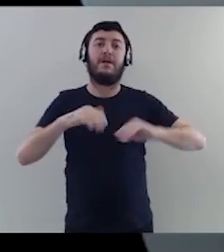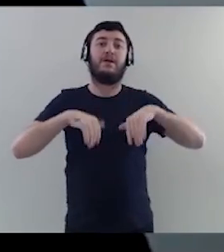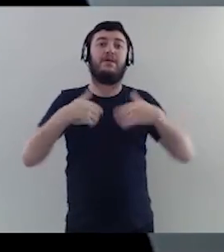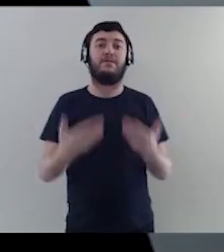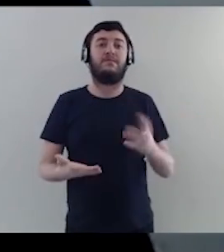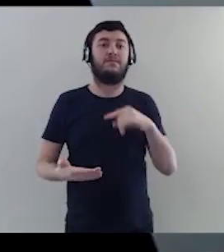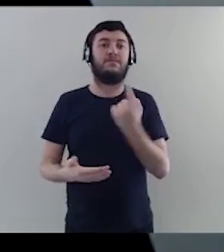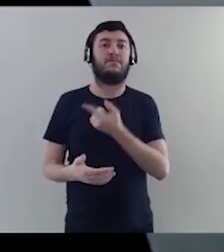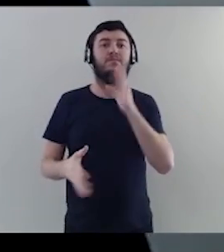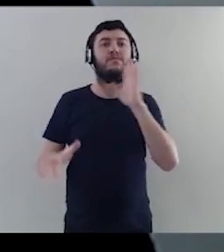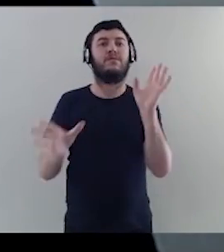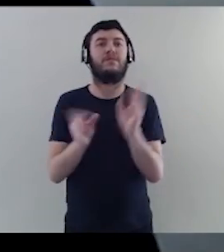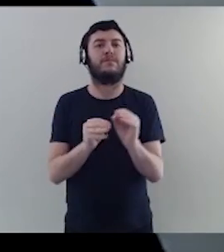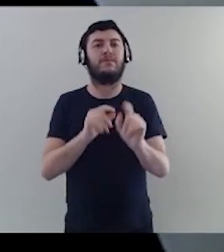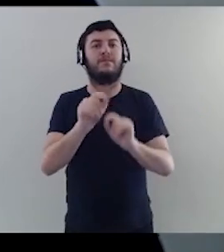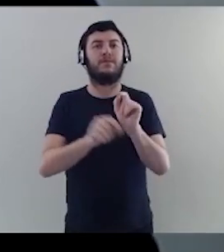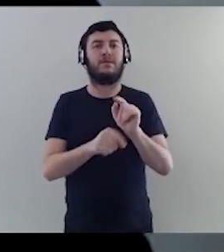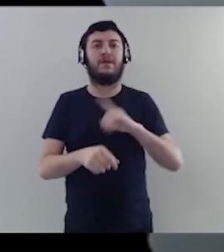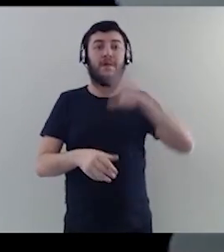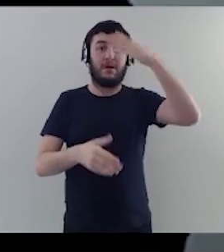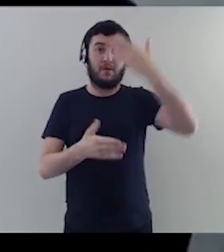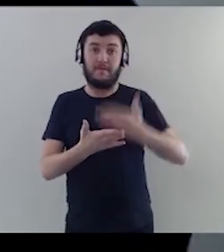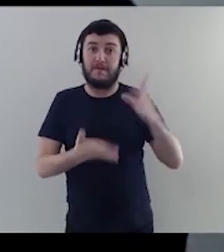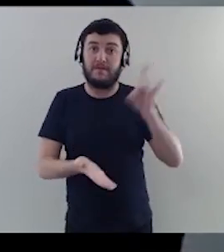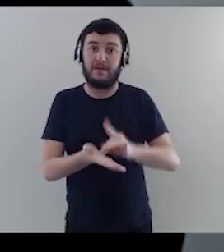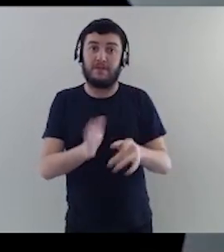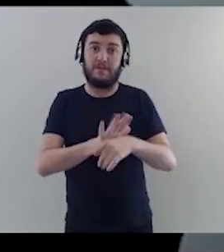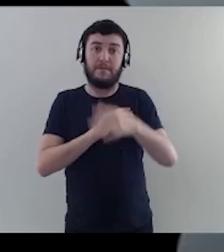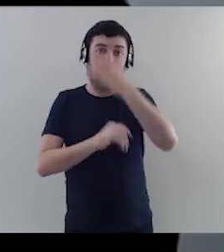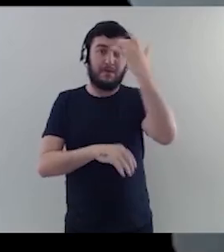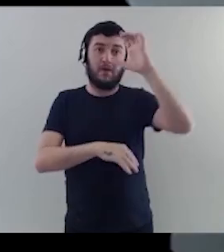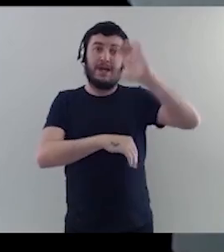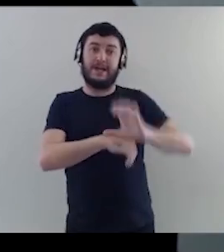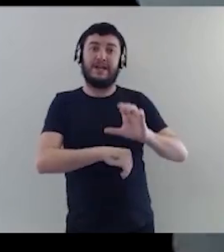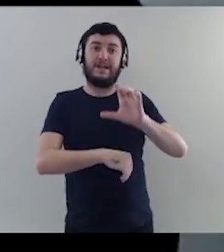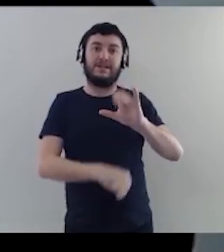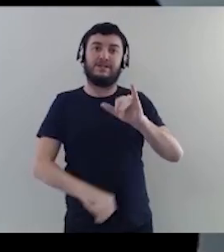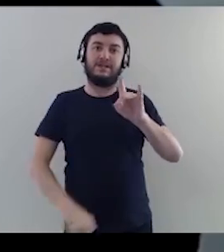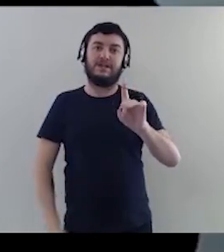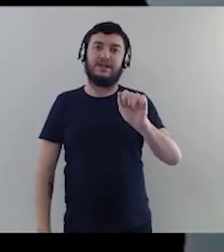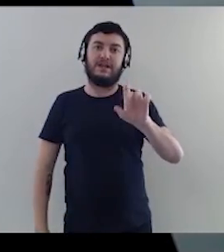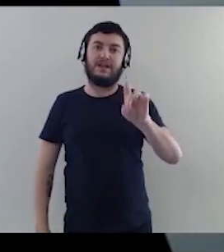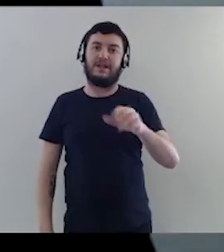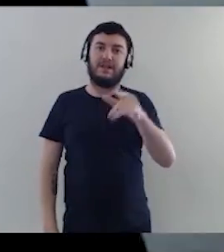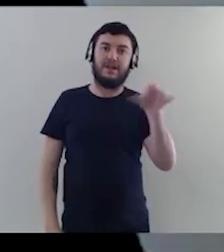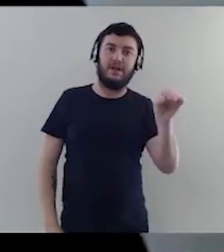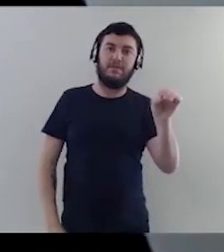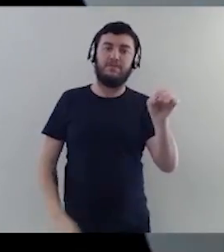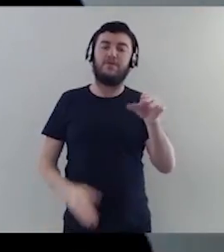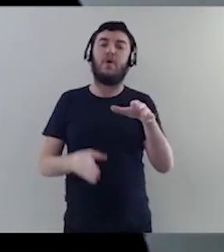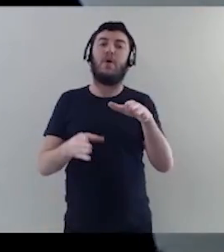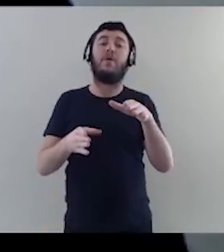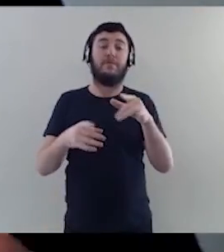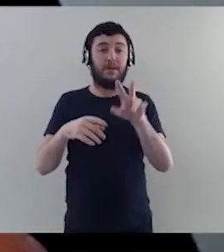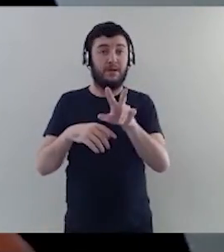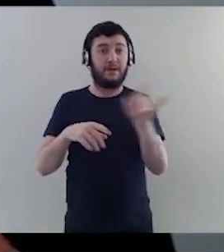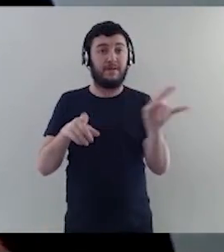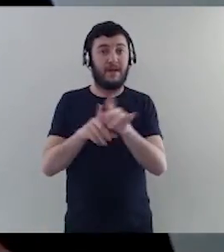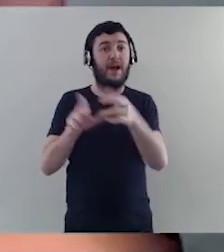há uma confiança legítima dos cidadãos de que essa orientação vai ser seguida. E, de repente, é